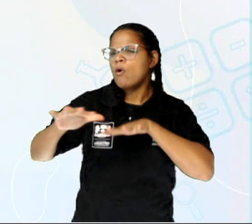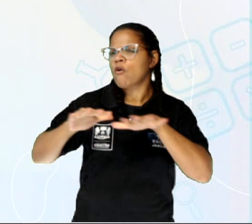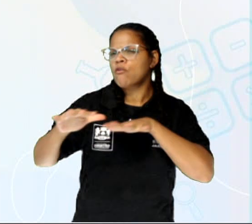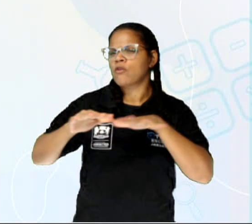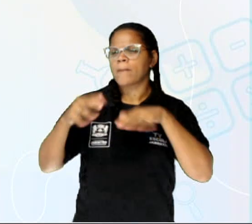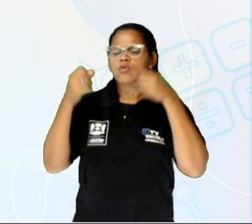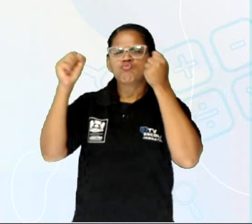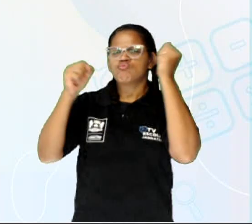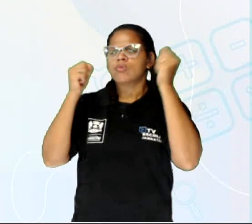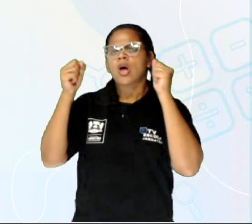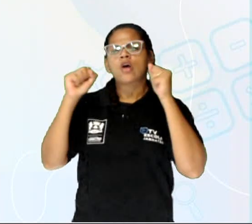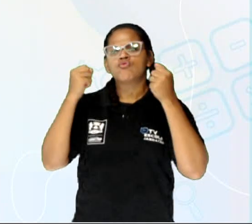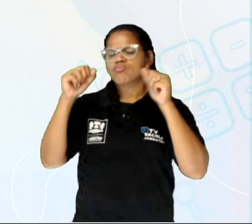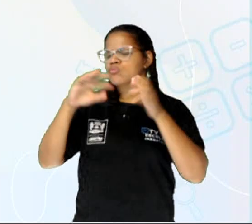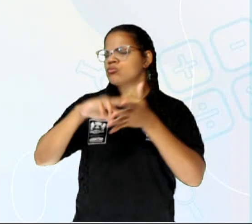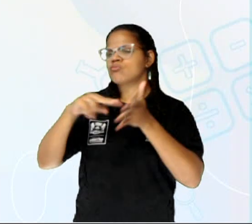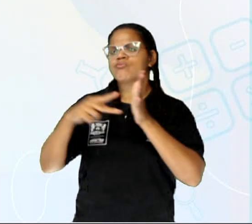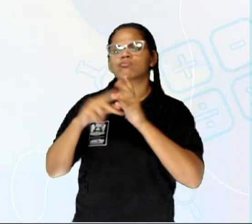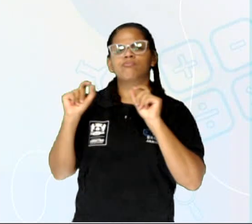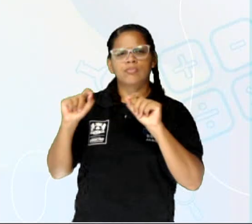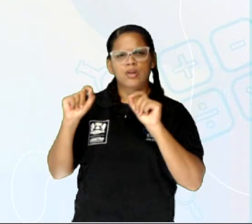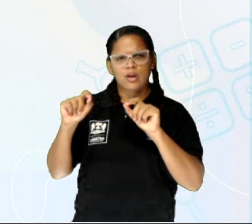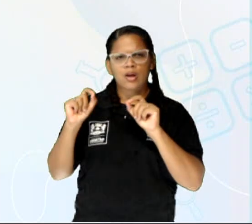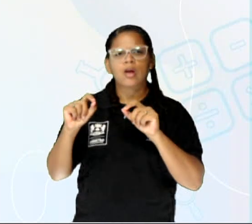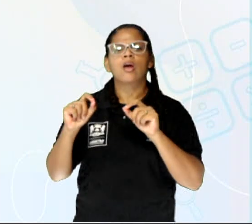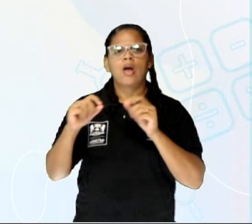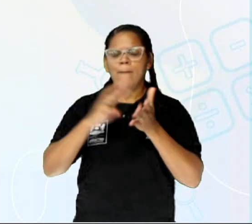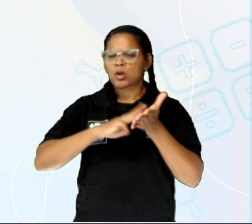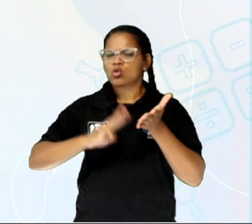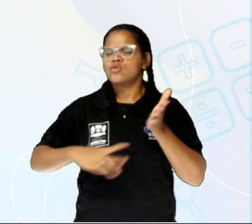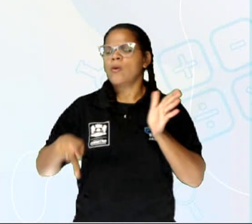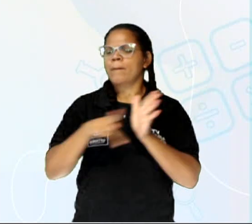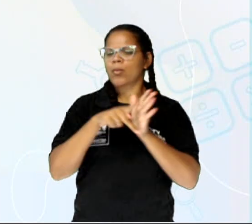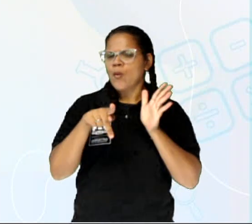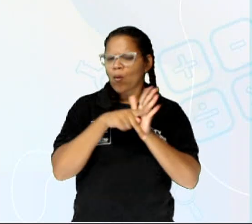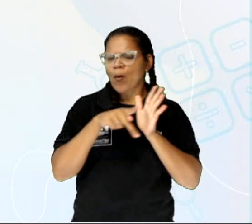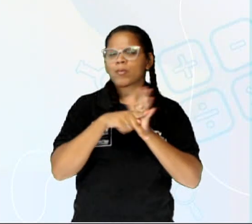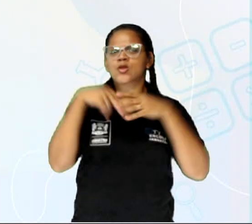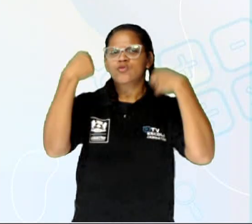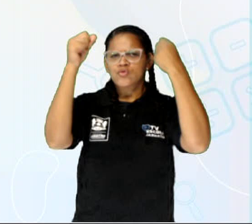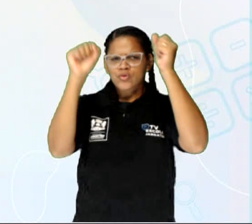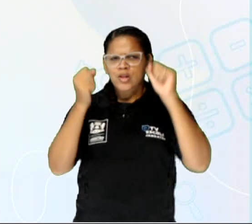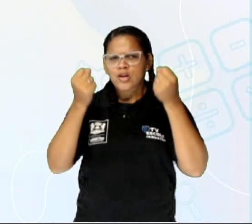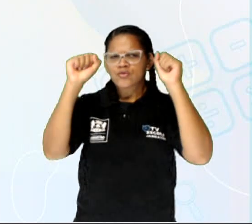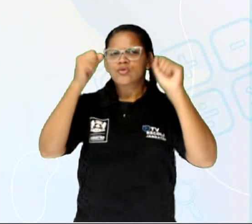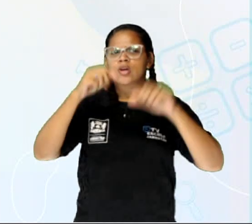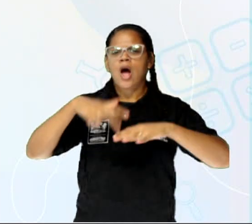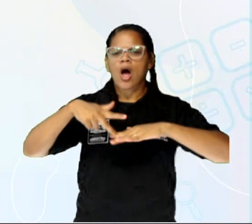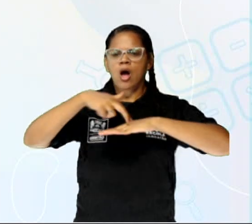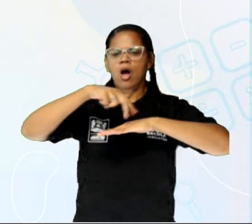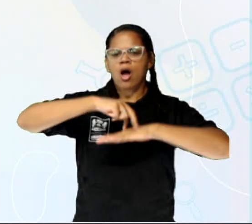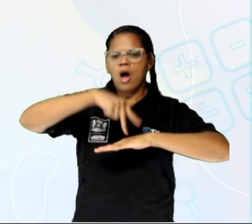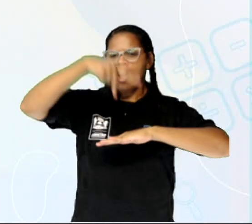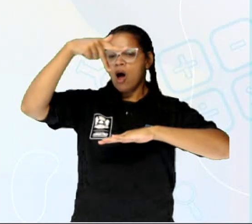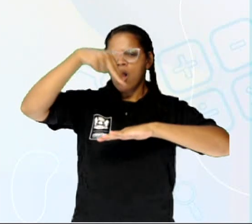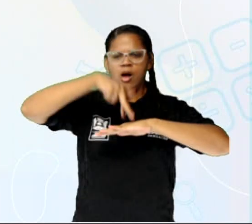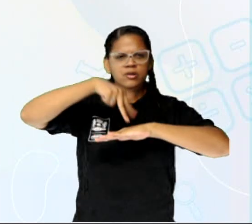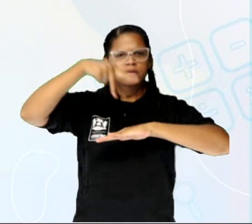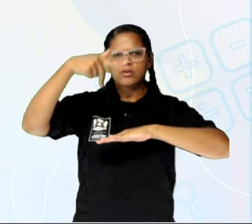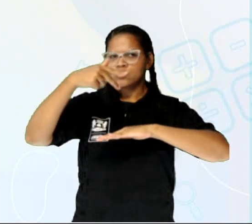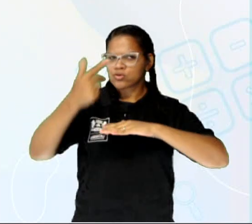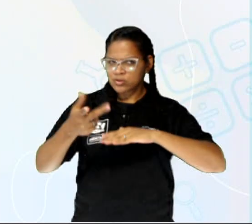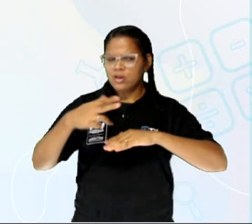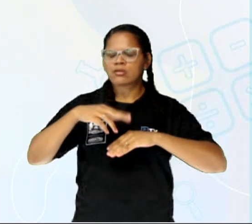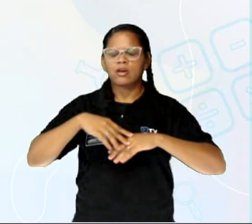aí? Primeiro, né, essa metodologia da ginástica artística, que também era chamada de ginástica olímpica, né? Que aí ele vai o próprio peso